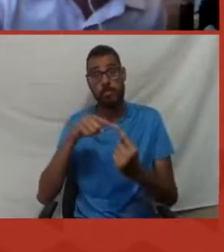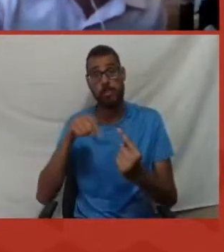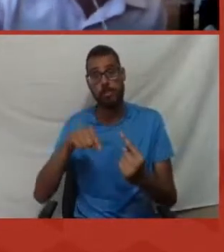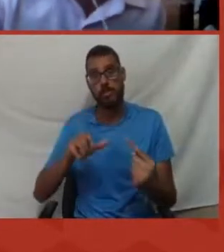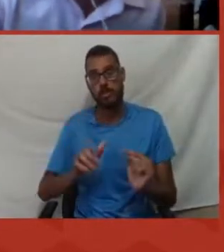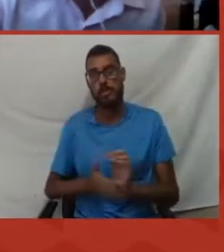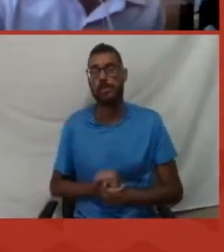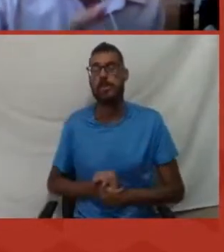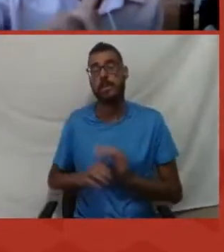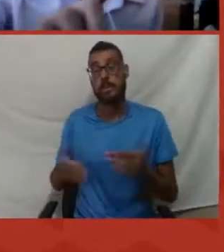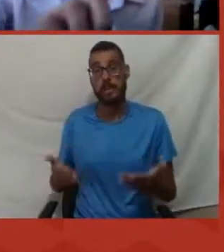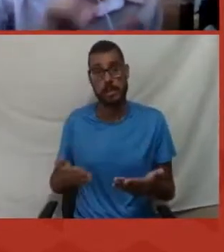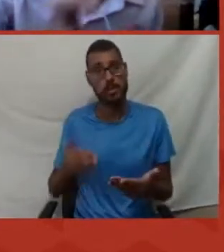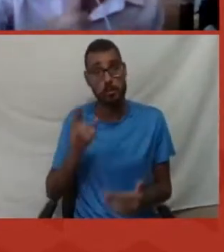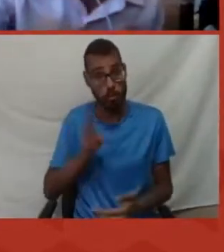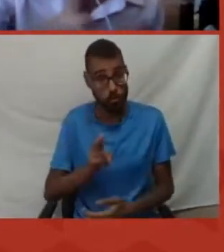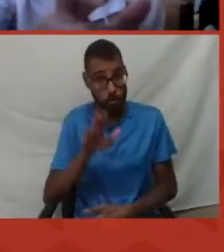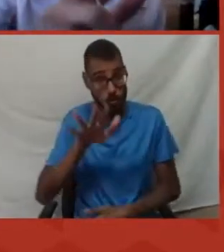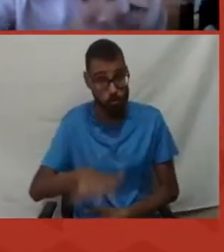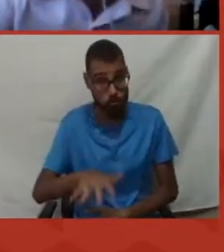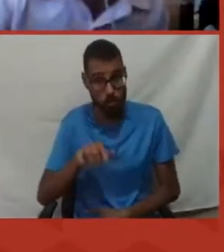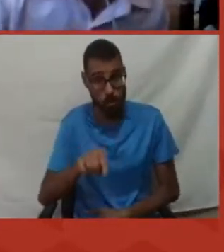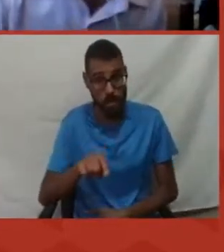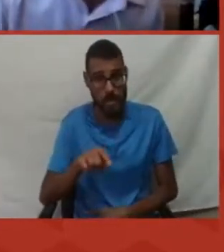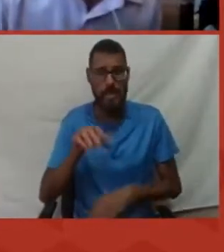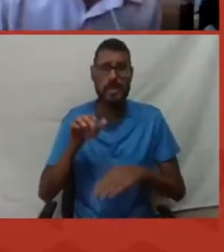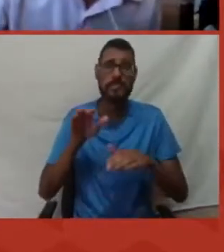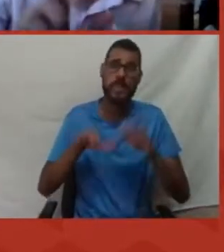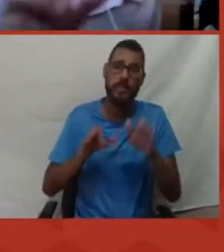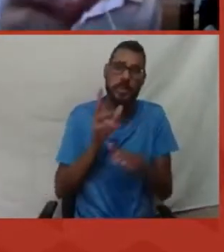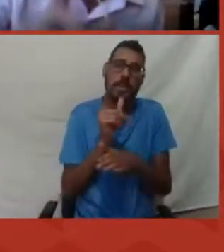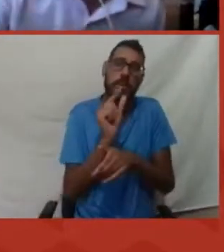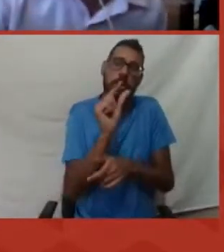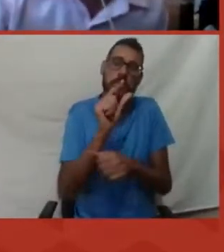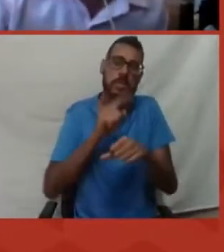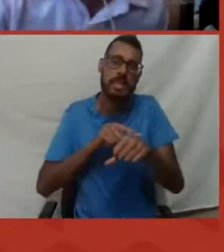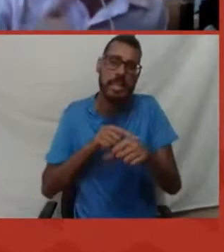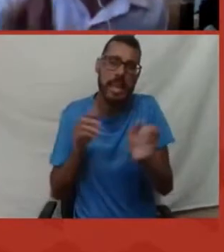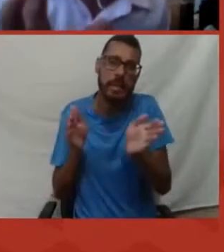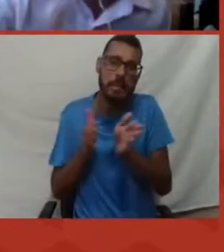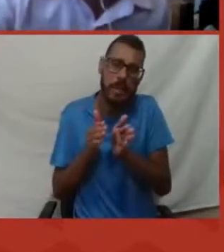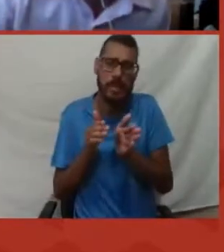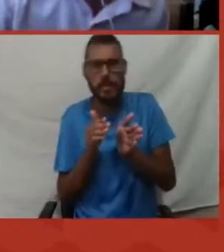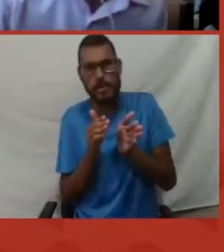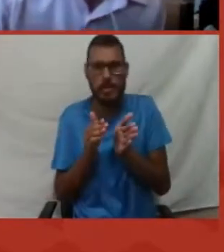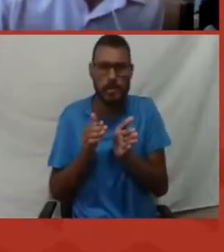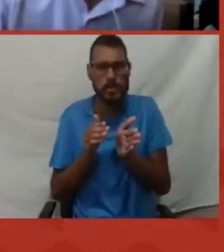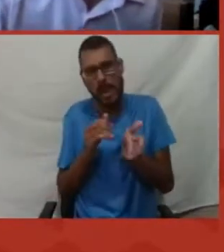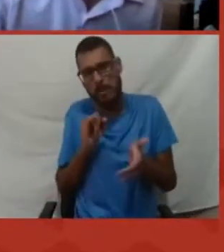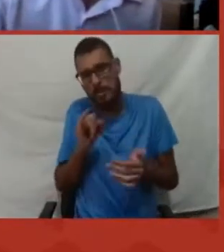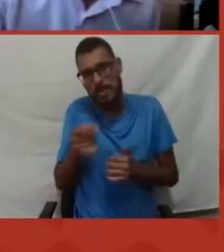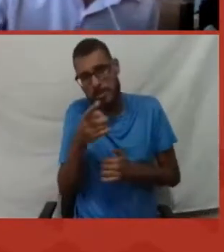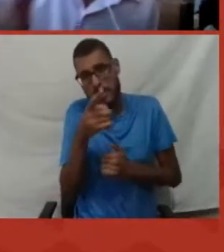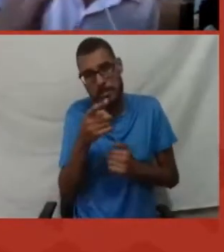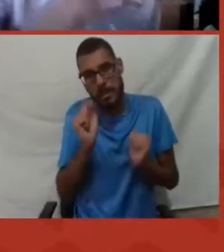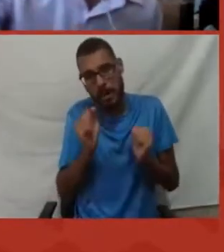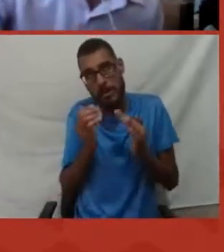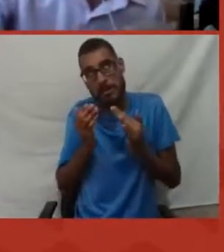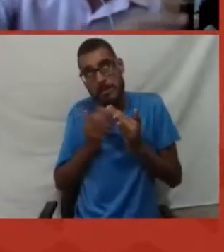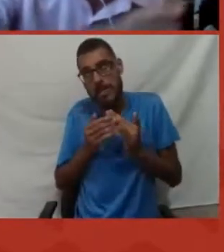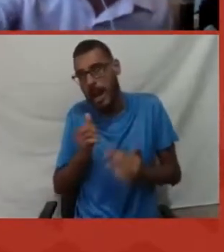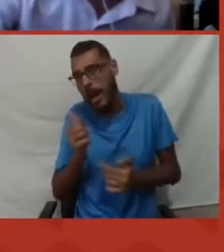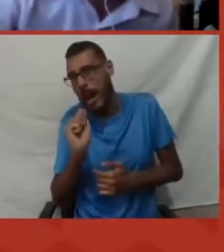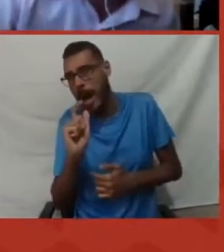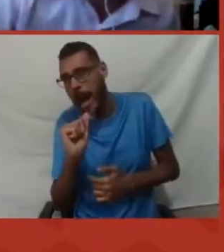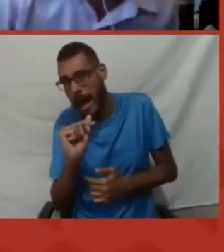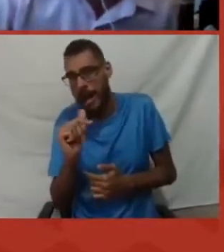Então, fiquem de olho, não saiam daí. Provavelmente a gente vai precisar de um tempinho, vou inclusive sugerir tomar uma água, para que as